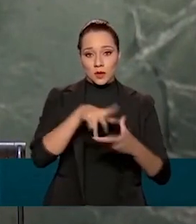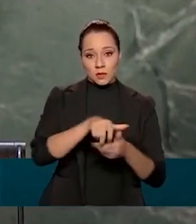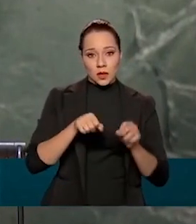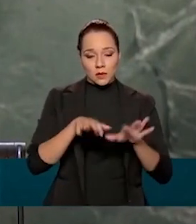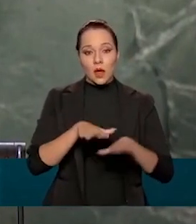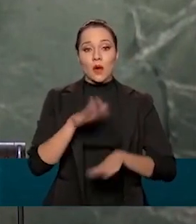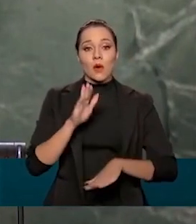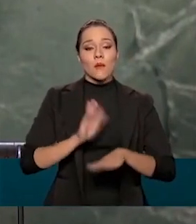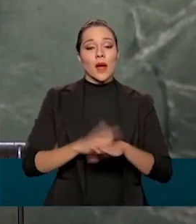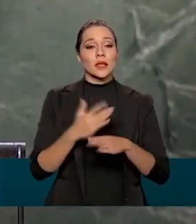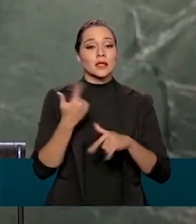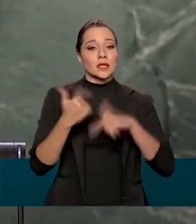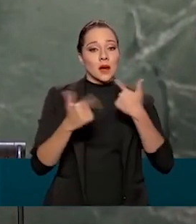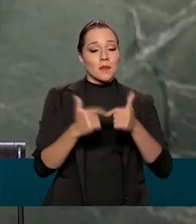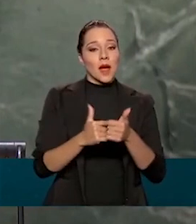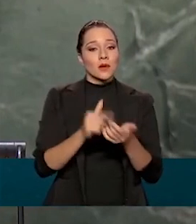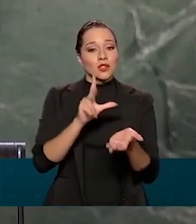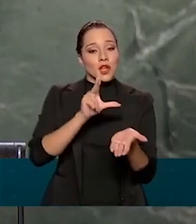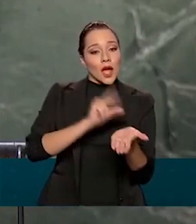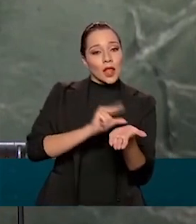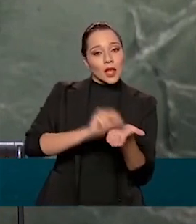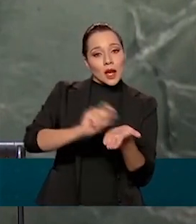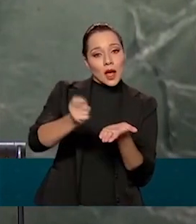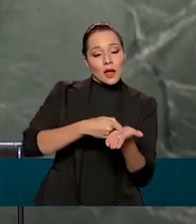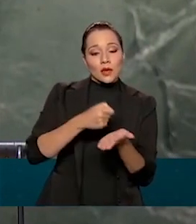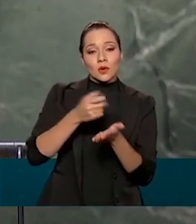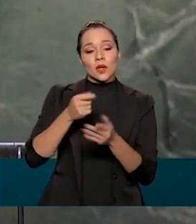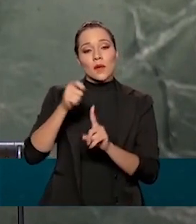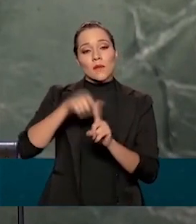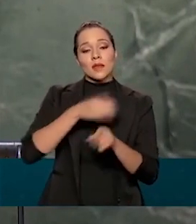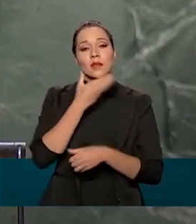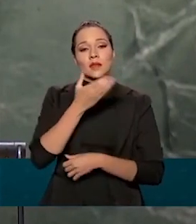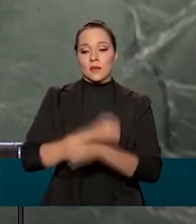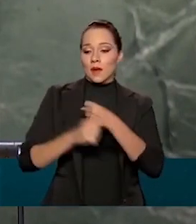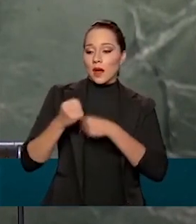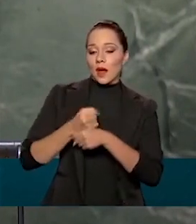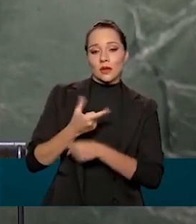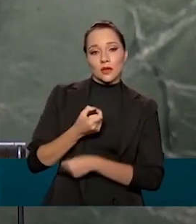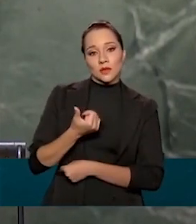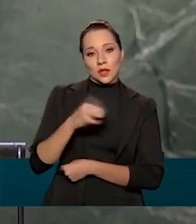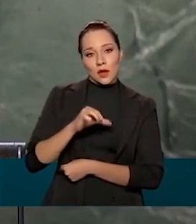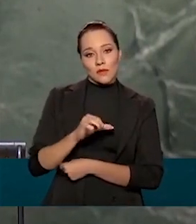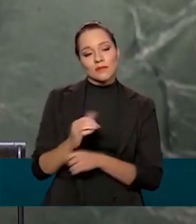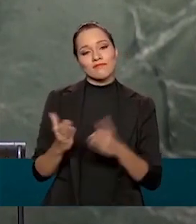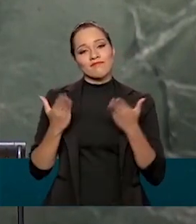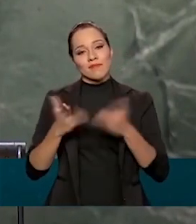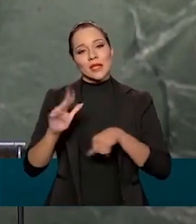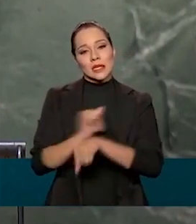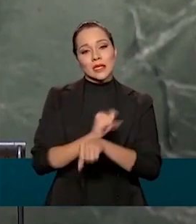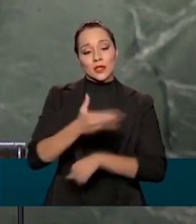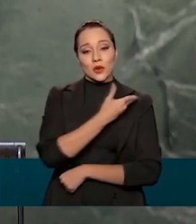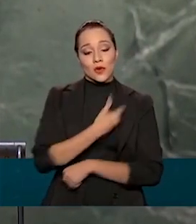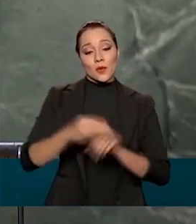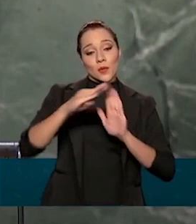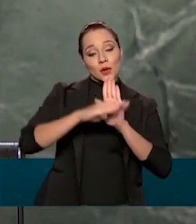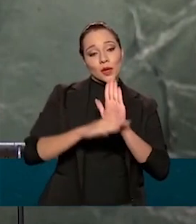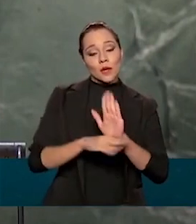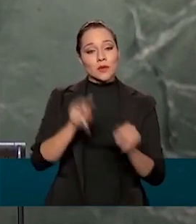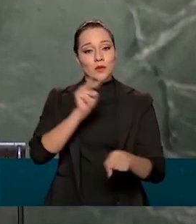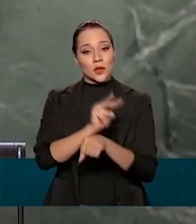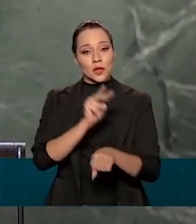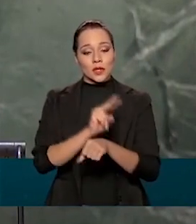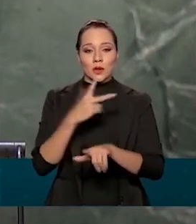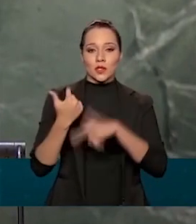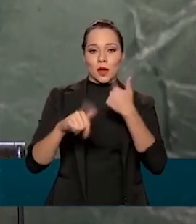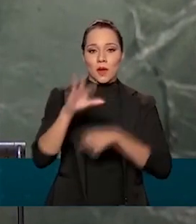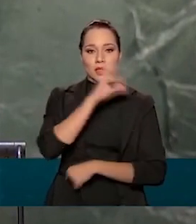empregos formais do que em dezembro de 2019, graças às ações do nosso governo com programas de manutenção de emprego e